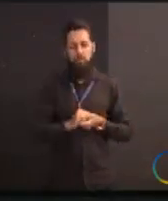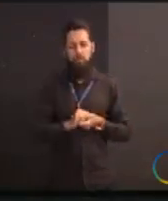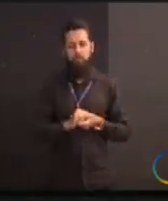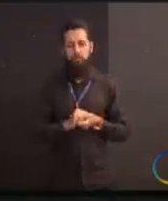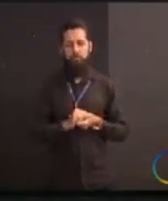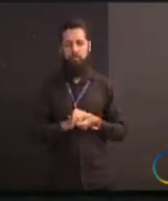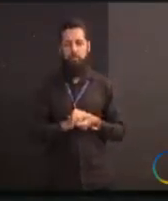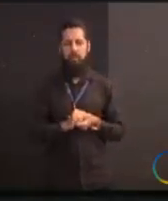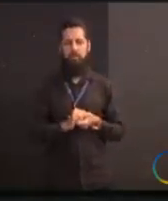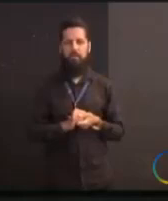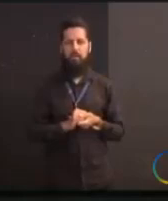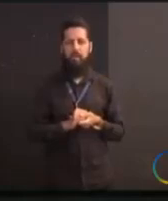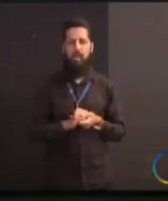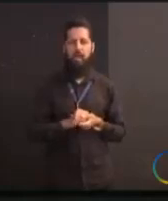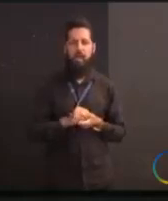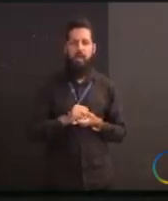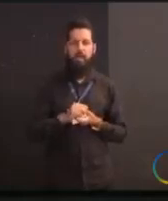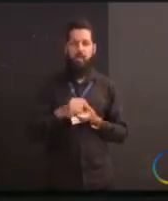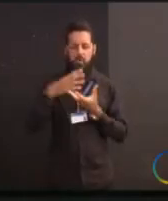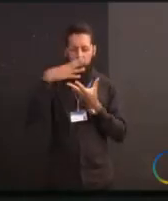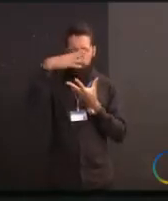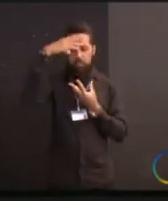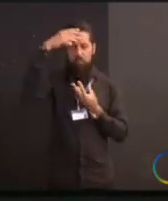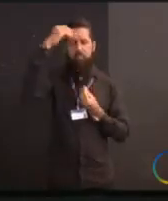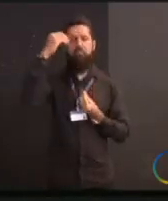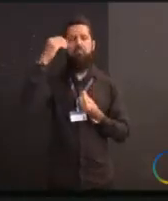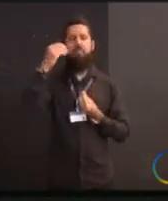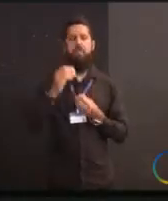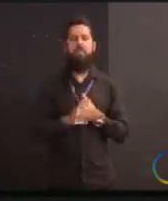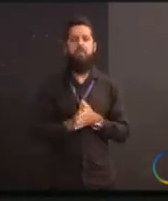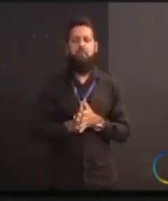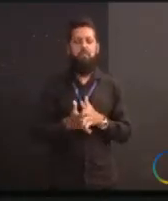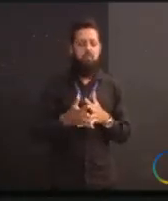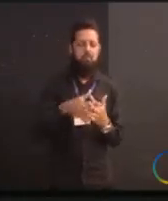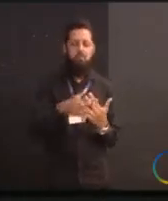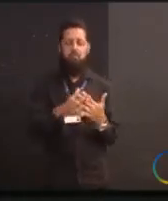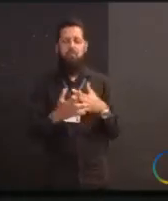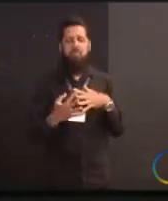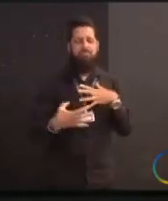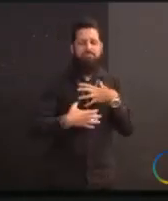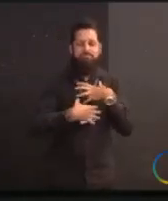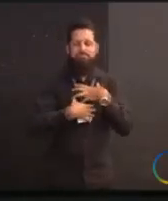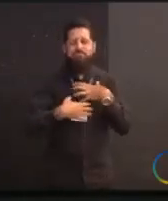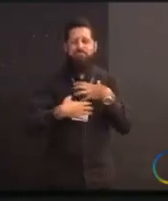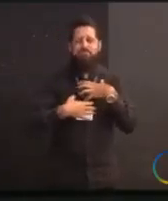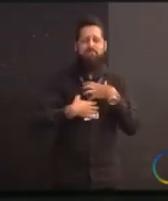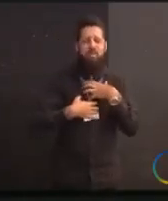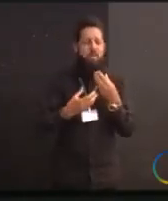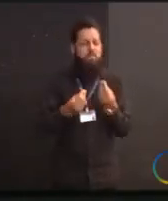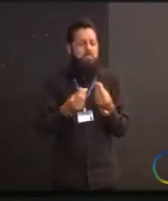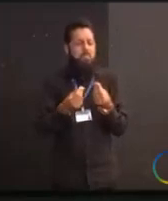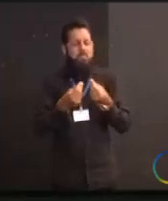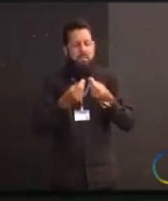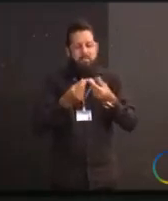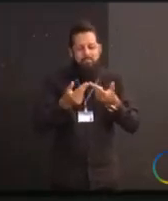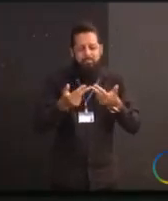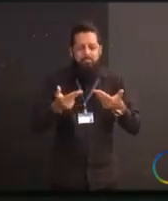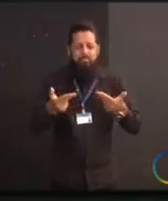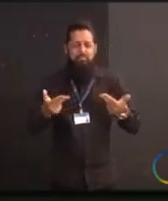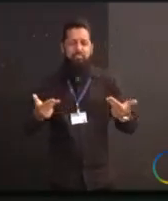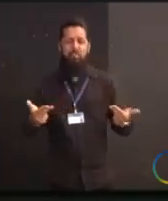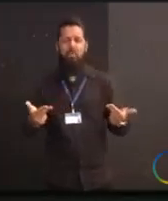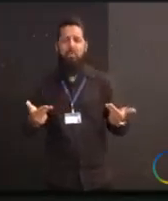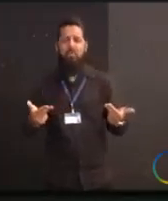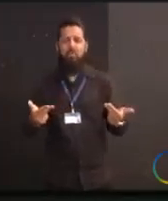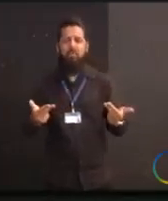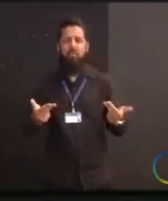andam inquietos com muitas coisas, porém uma só é necessária. Chico